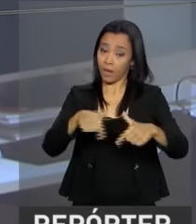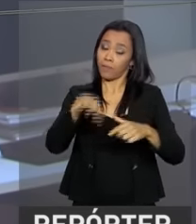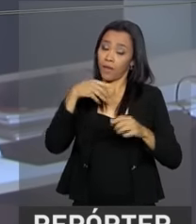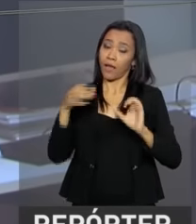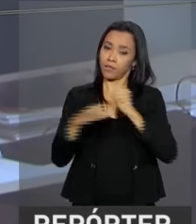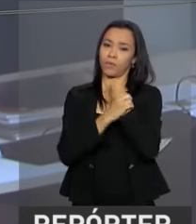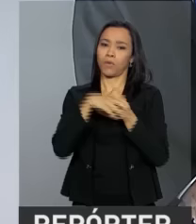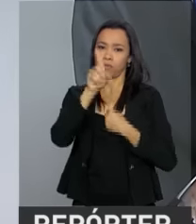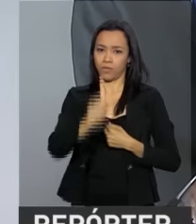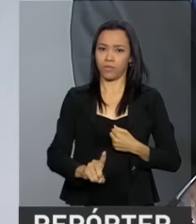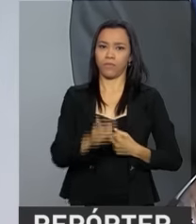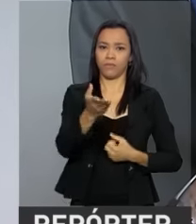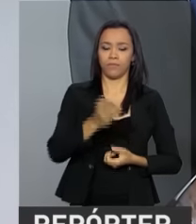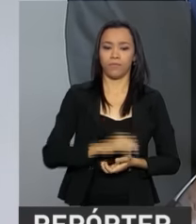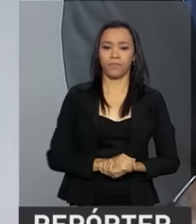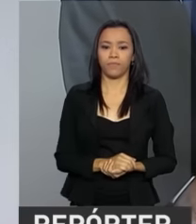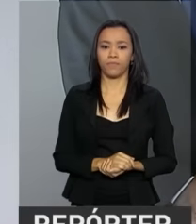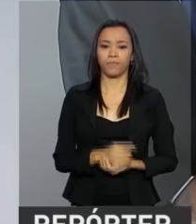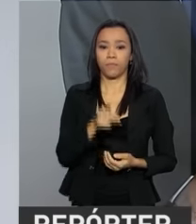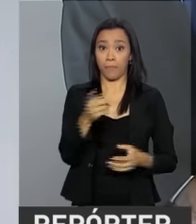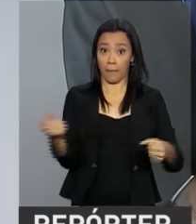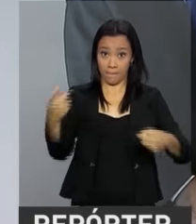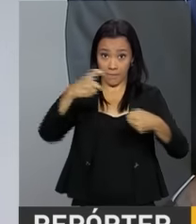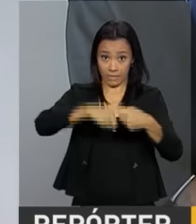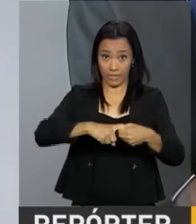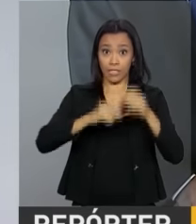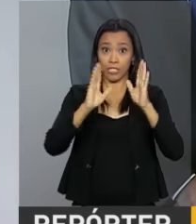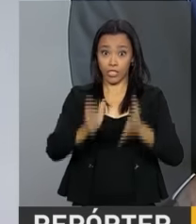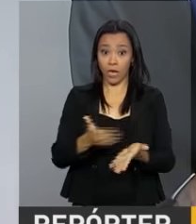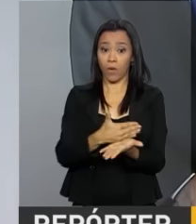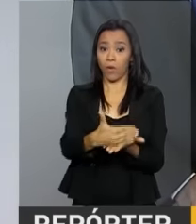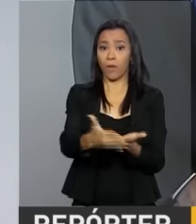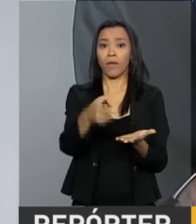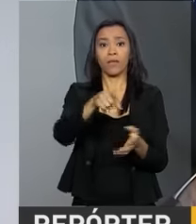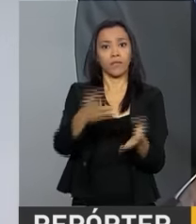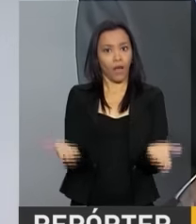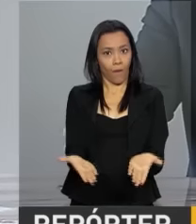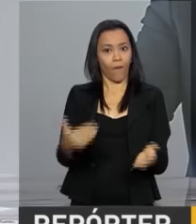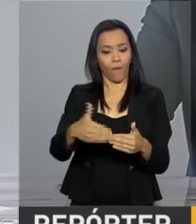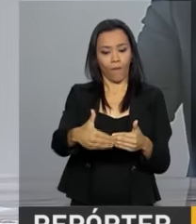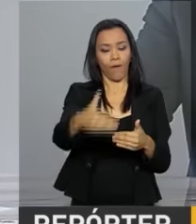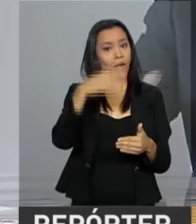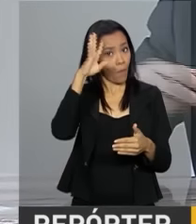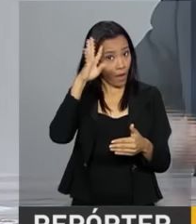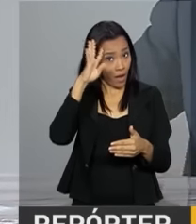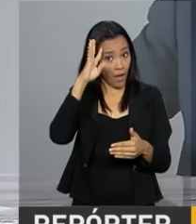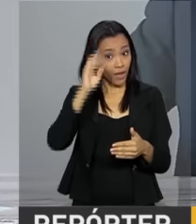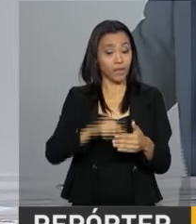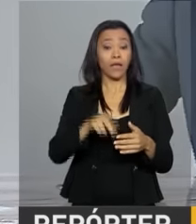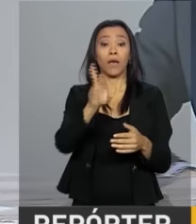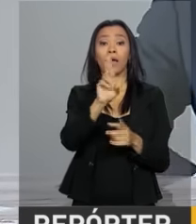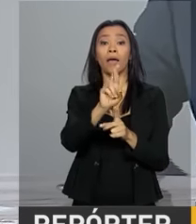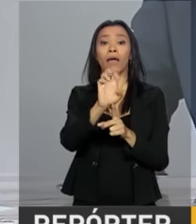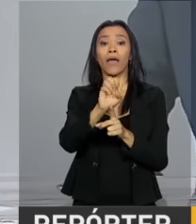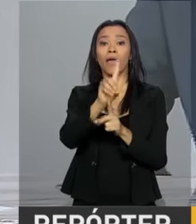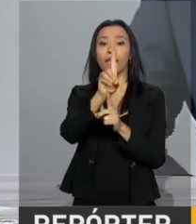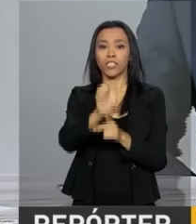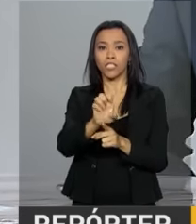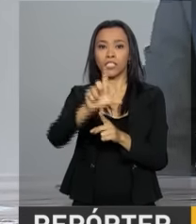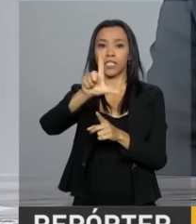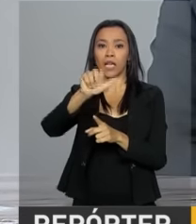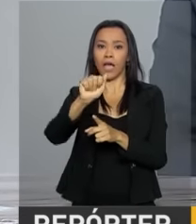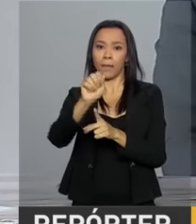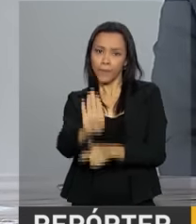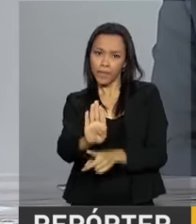trabalhadores. A parceria já começa a partir desta quarta-feira. Com Rede Lab, a ideia é dar maior